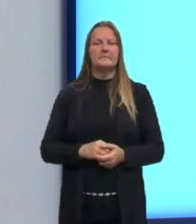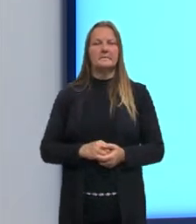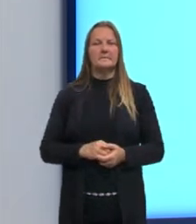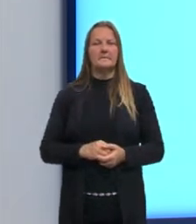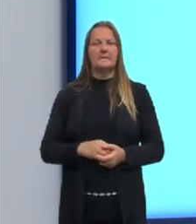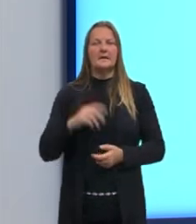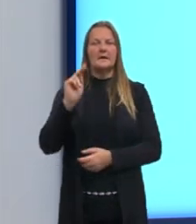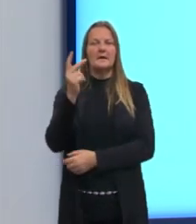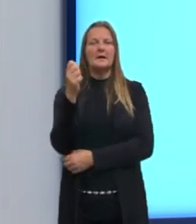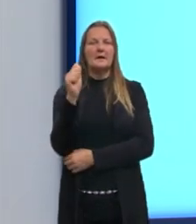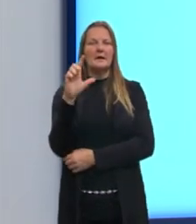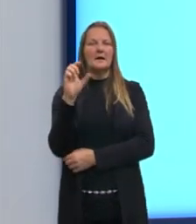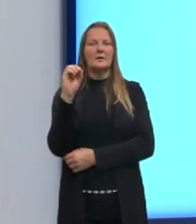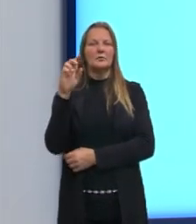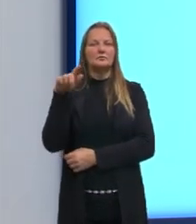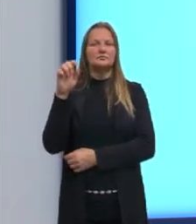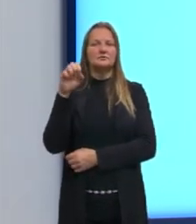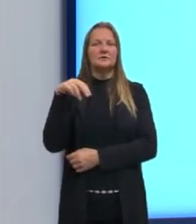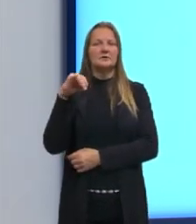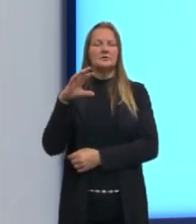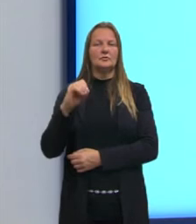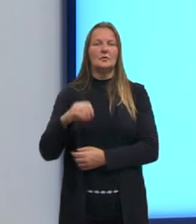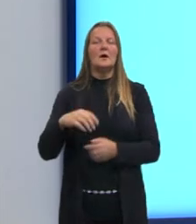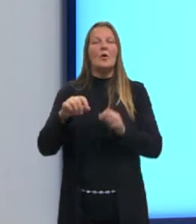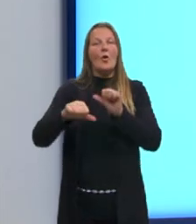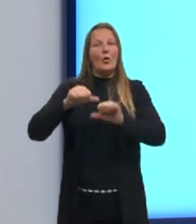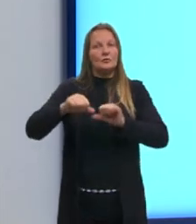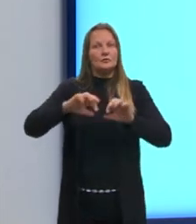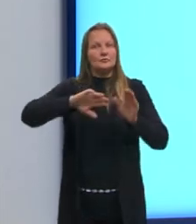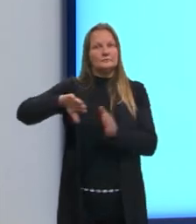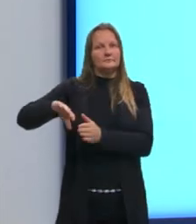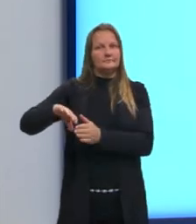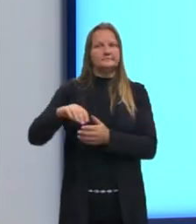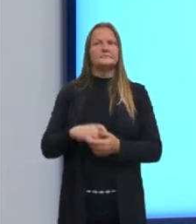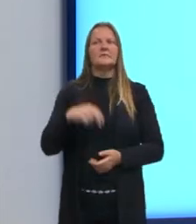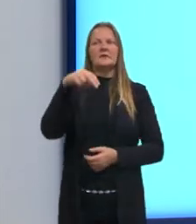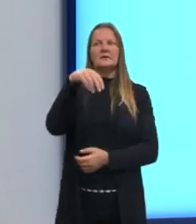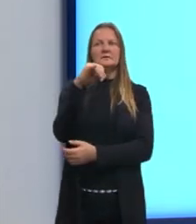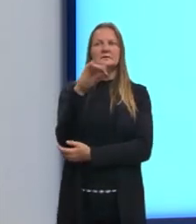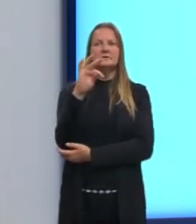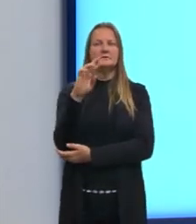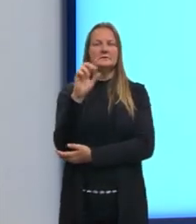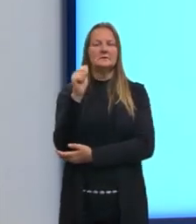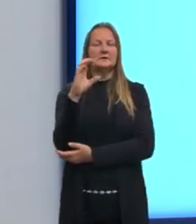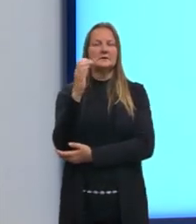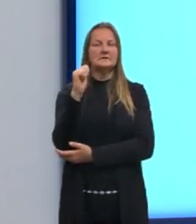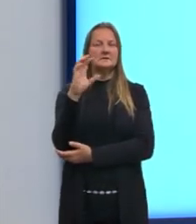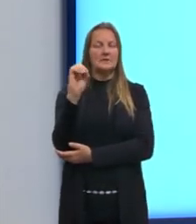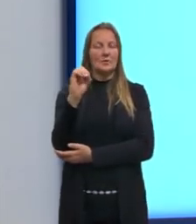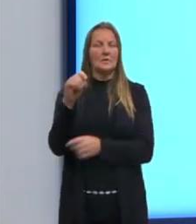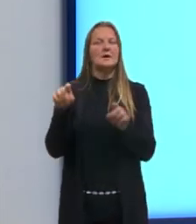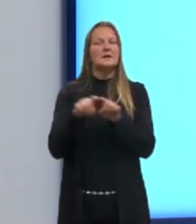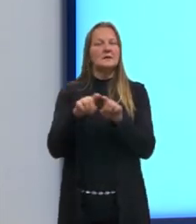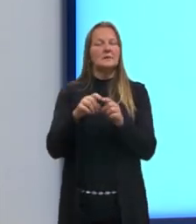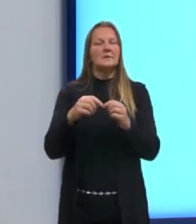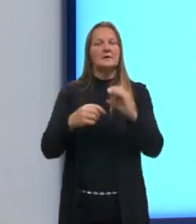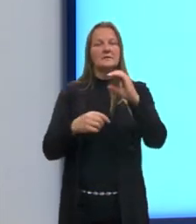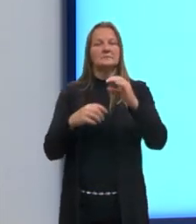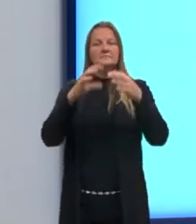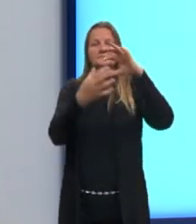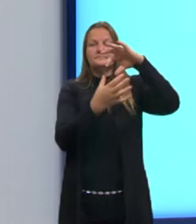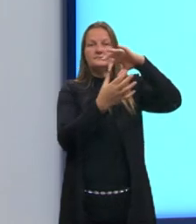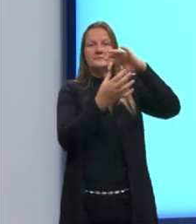halogênio já a nitração envolve a reação de um alcano também com um ácido